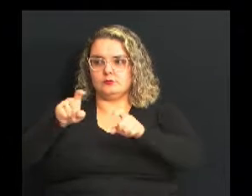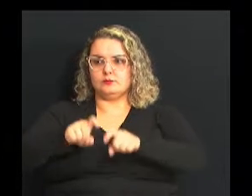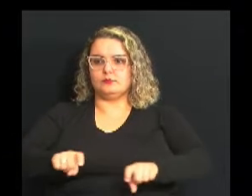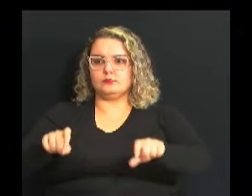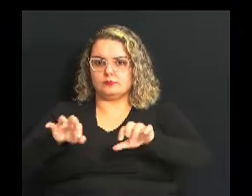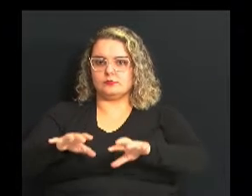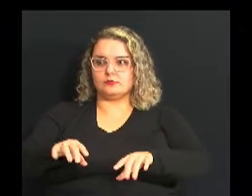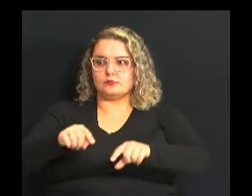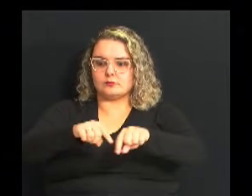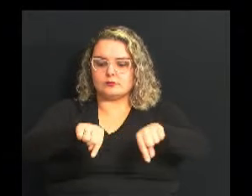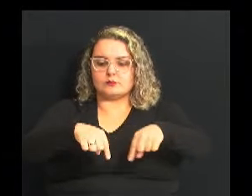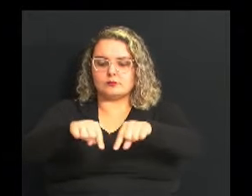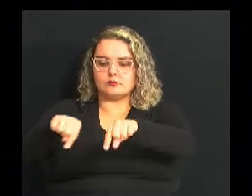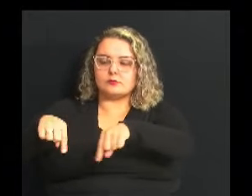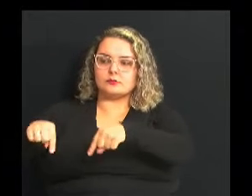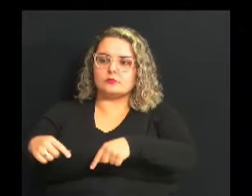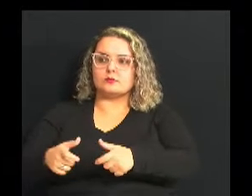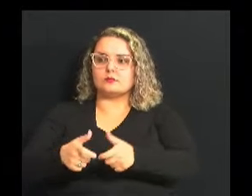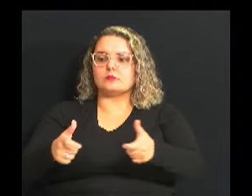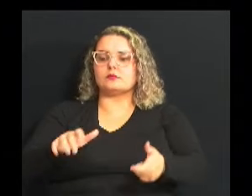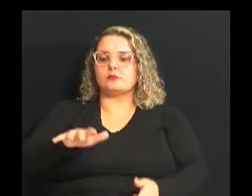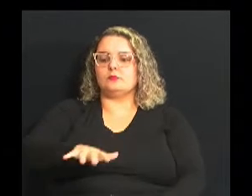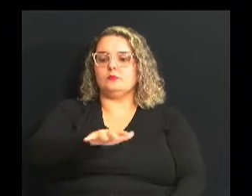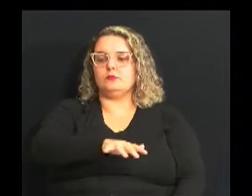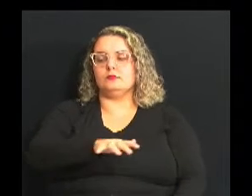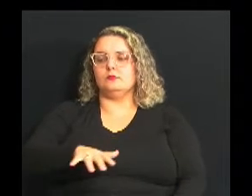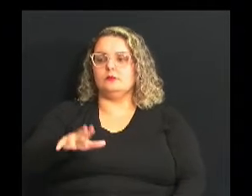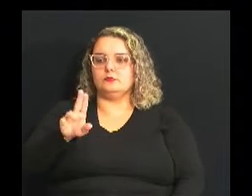gabinetes e da maioria dos setores também.